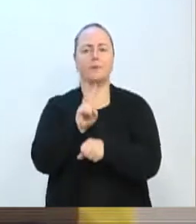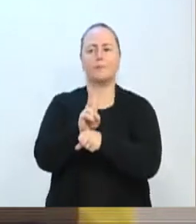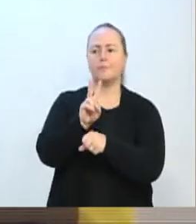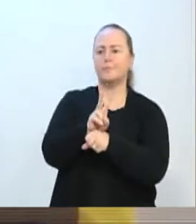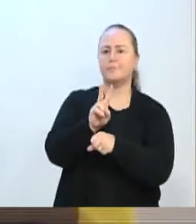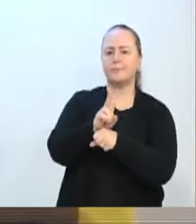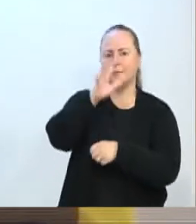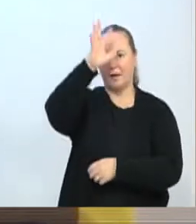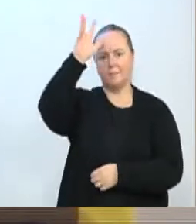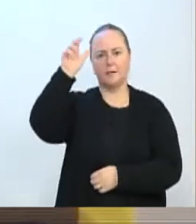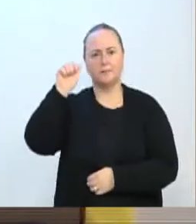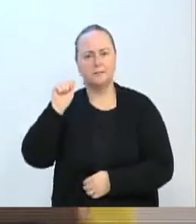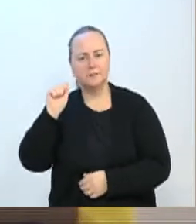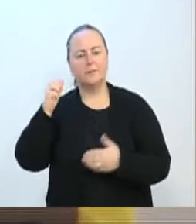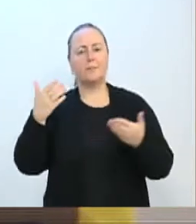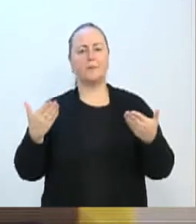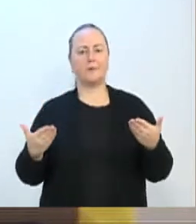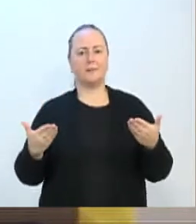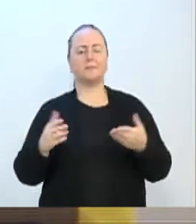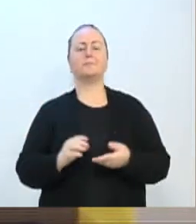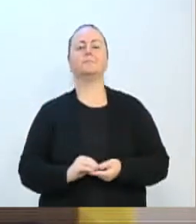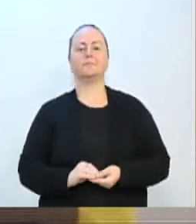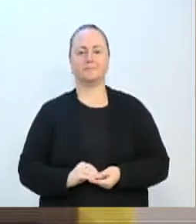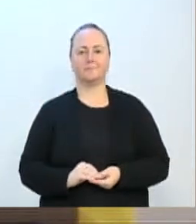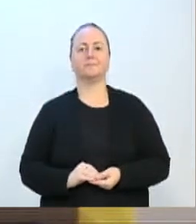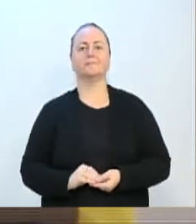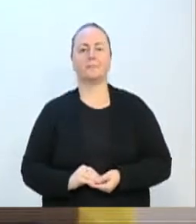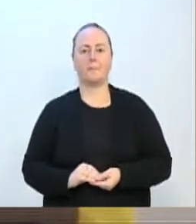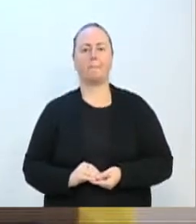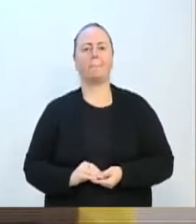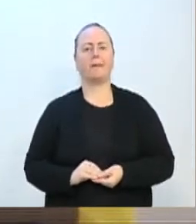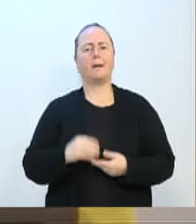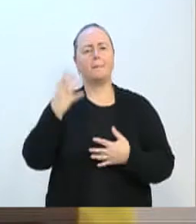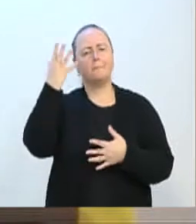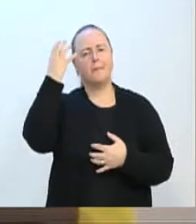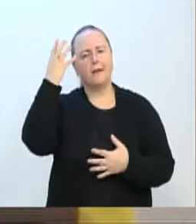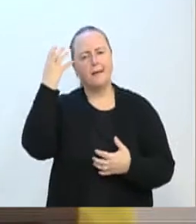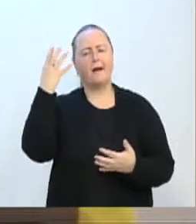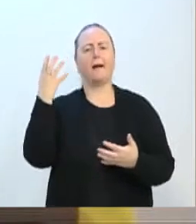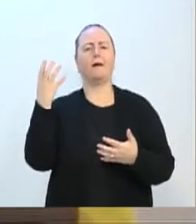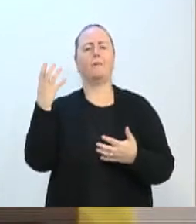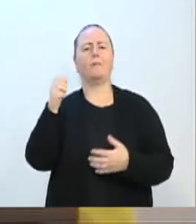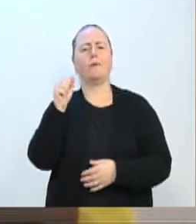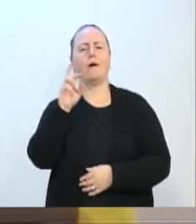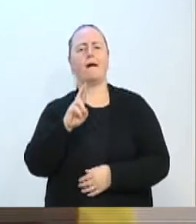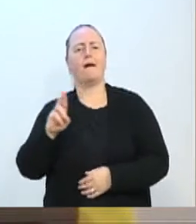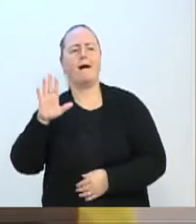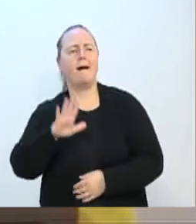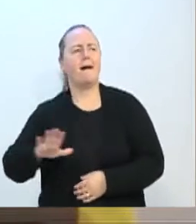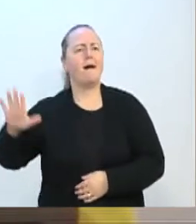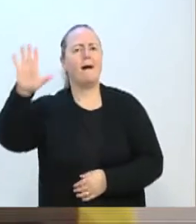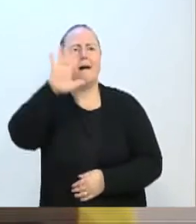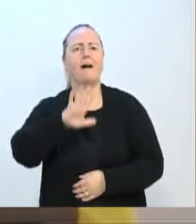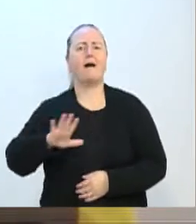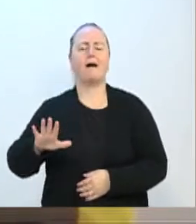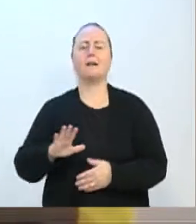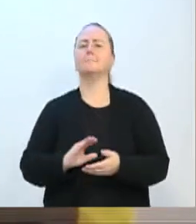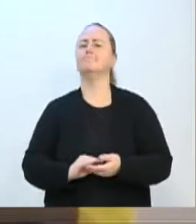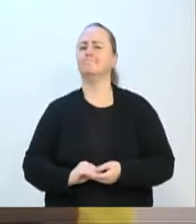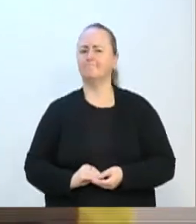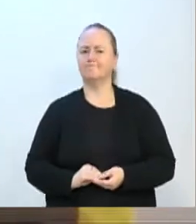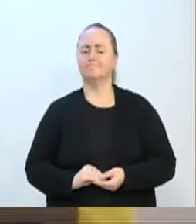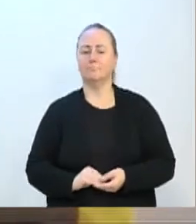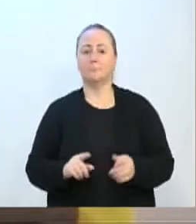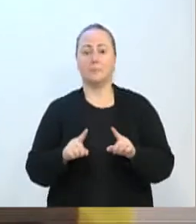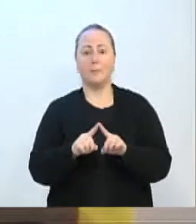Amazônia, o mico-leão dourado, a camada de ozônio e muitas outras extremamente importantes. Mas eu observei que